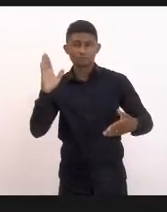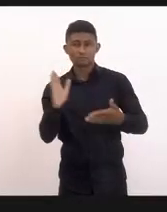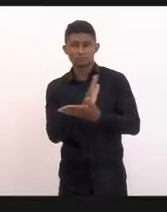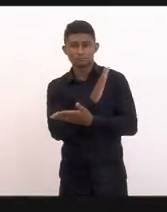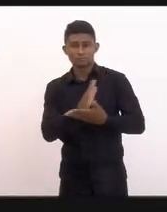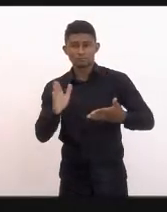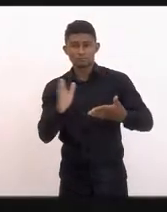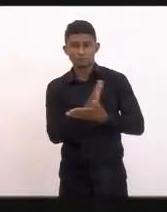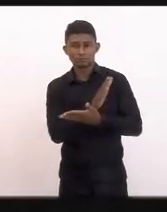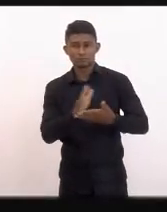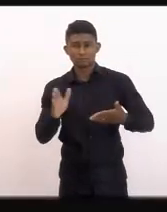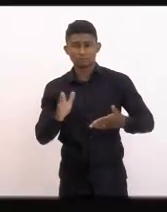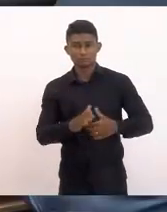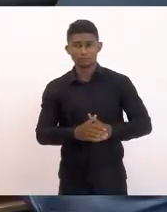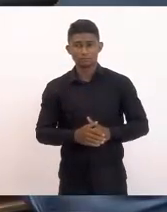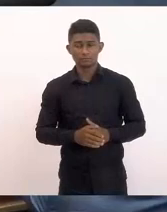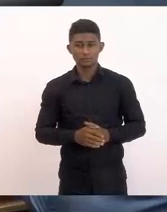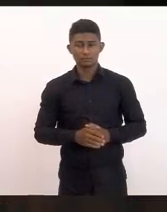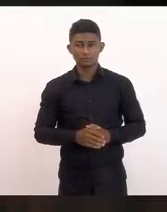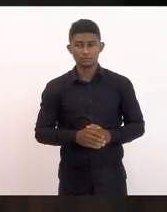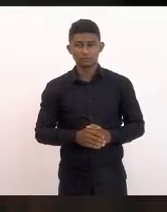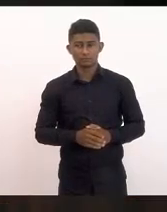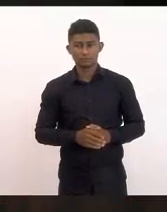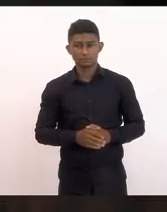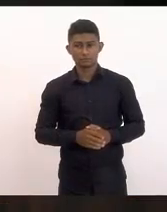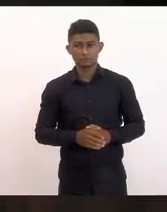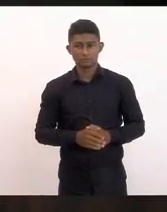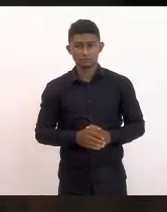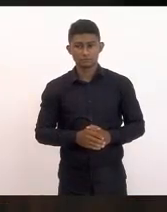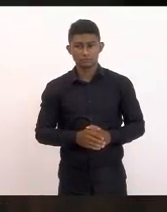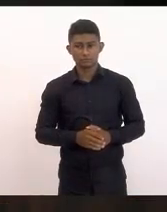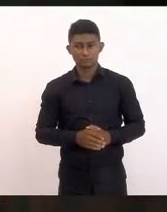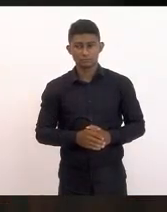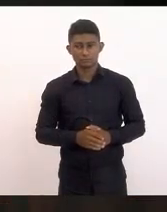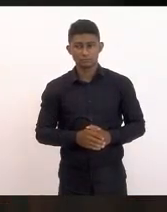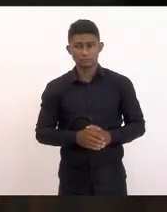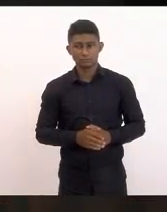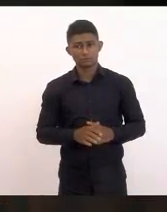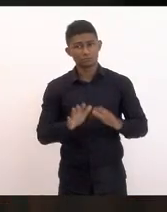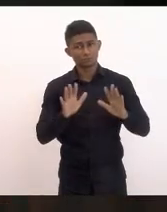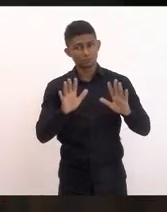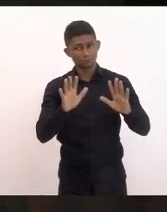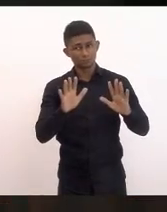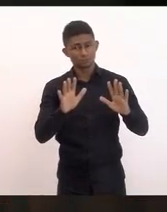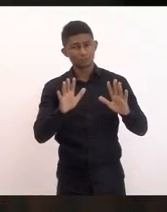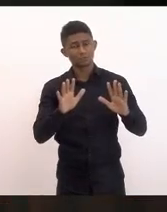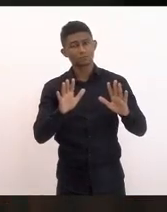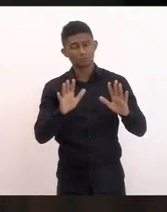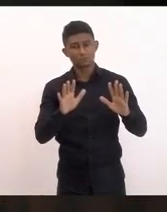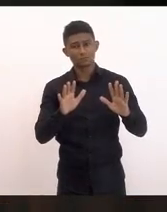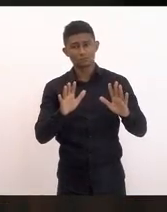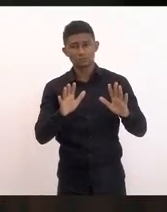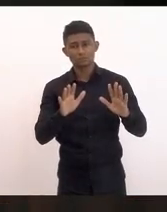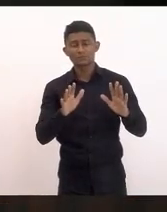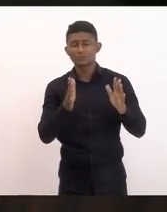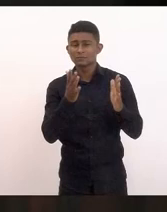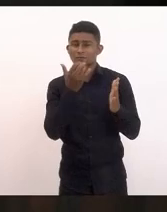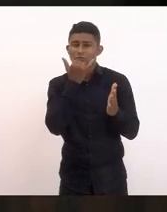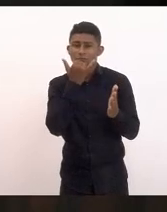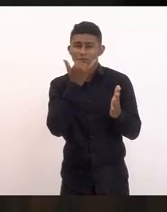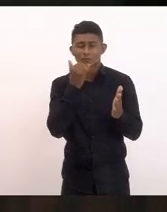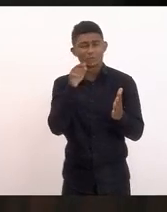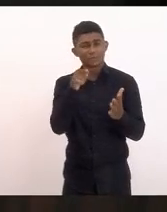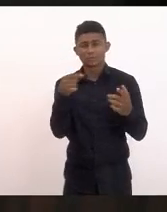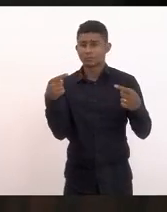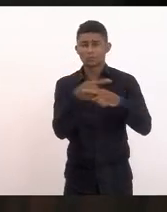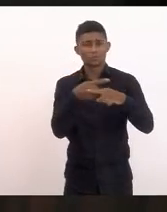de Rodrigo, discussão. Deputado Rodrigo, deixar claro, com todo respeito, isso não é questão de ordem. Vossa Excelência está fazendo... Isso não é questão de ordem.